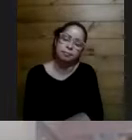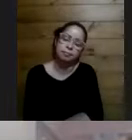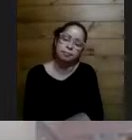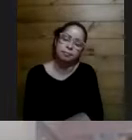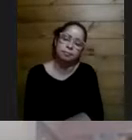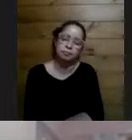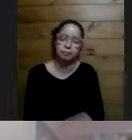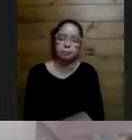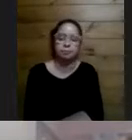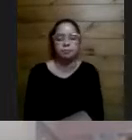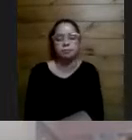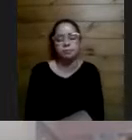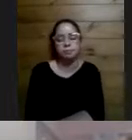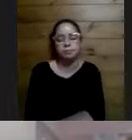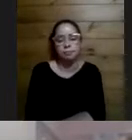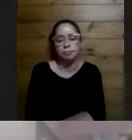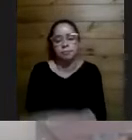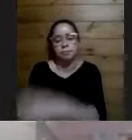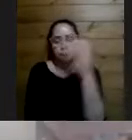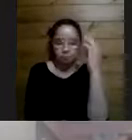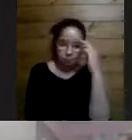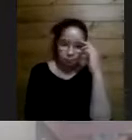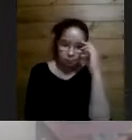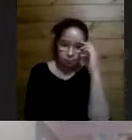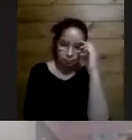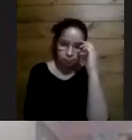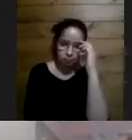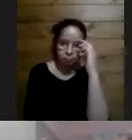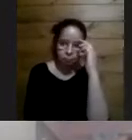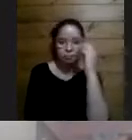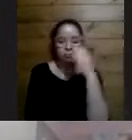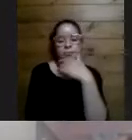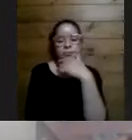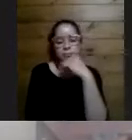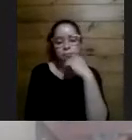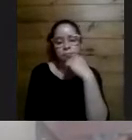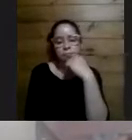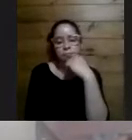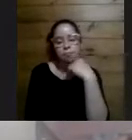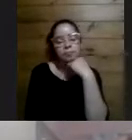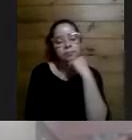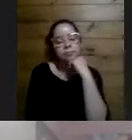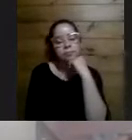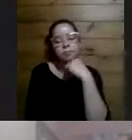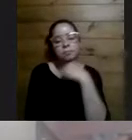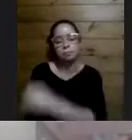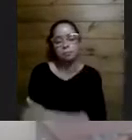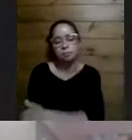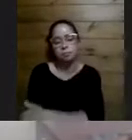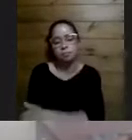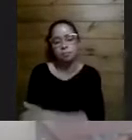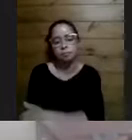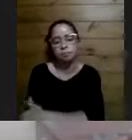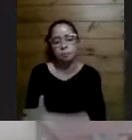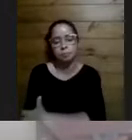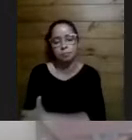pela saúde mental da advocacia, em que nós disponibilizamos psicólogos e psiquiatras para ajudar os nossos